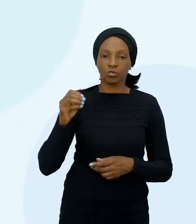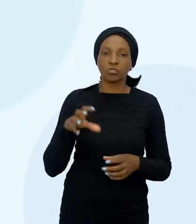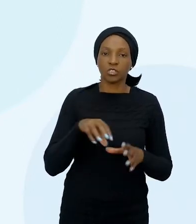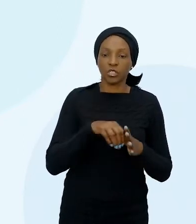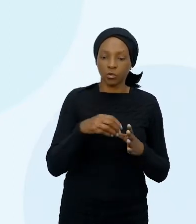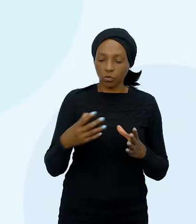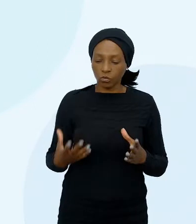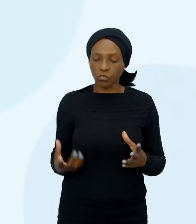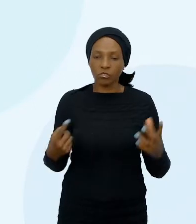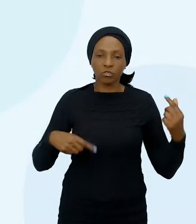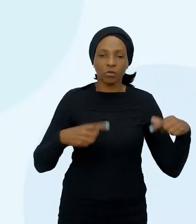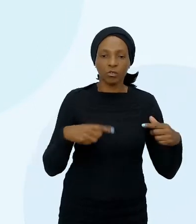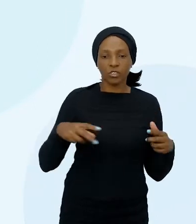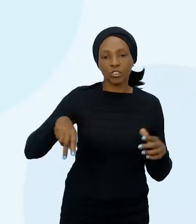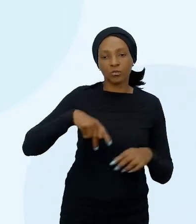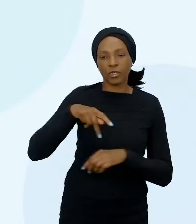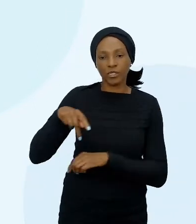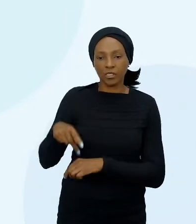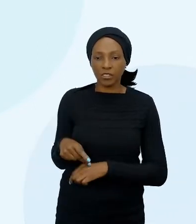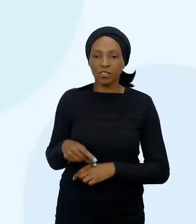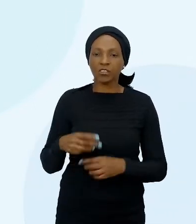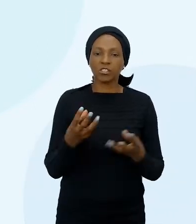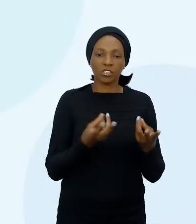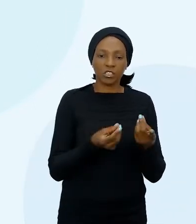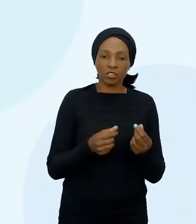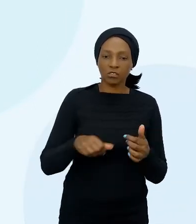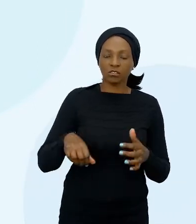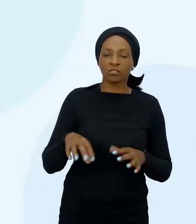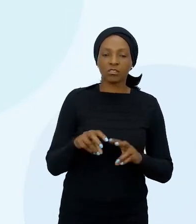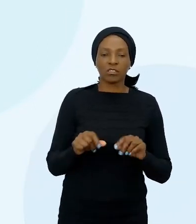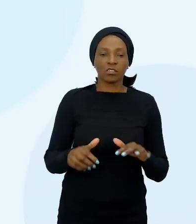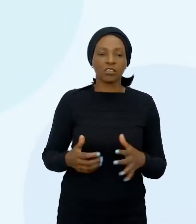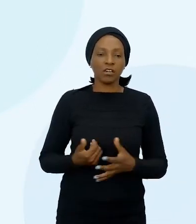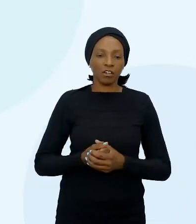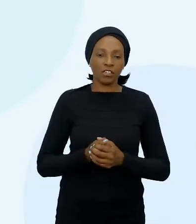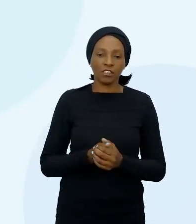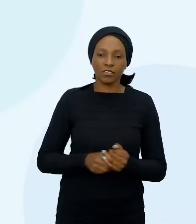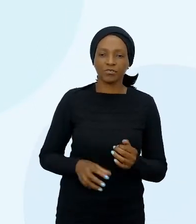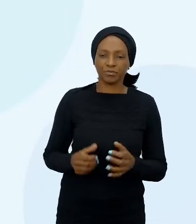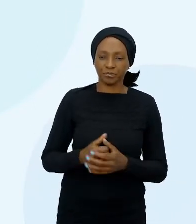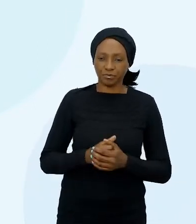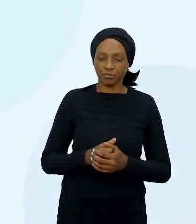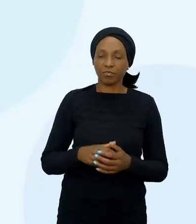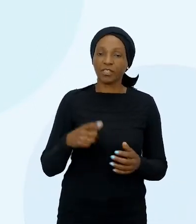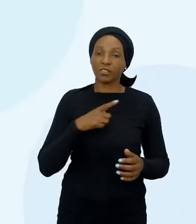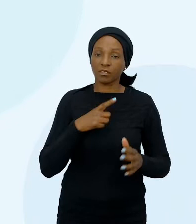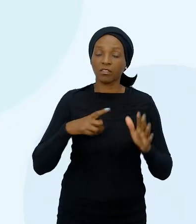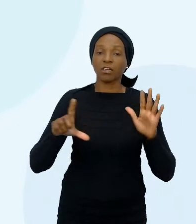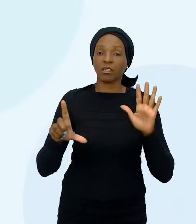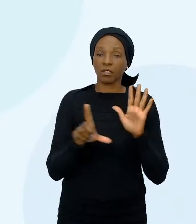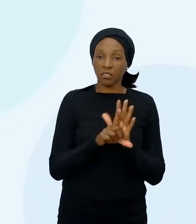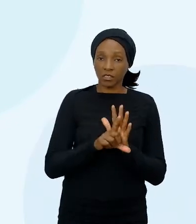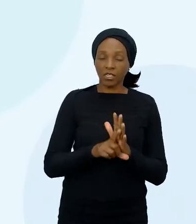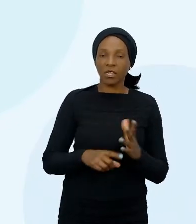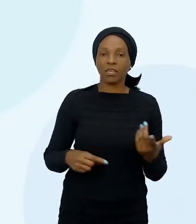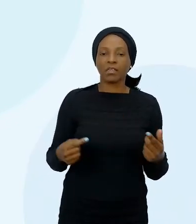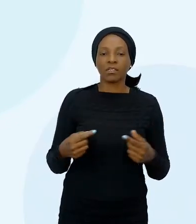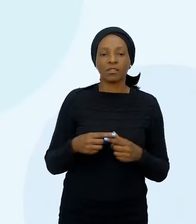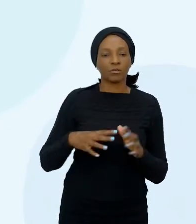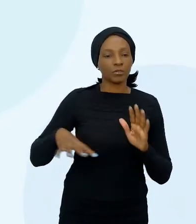na Política Nacional de Resíduos Sólidos, porque ela norteia aí toda essa legislação e essas